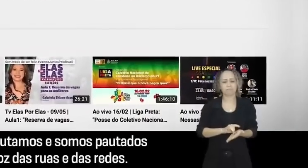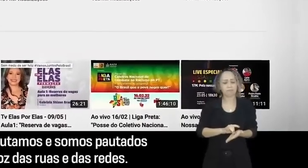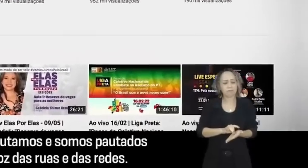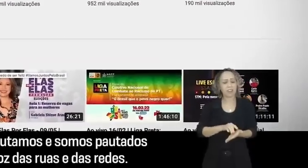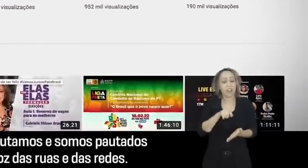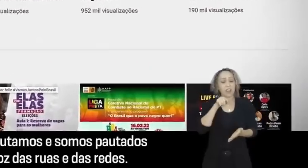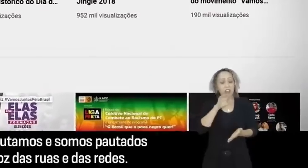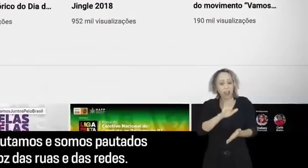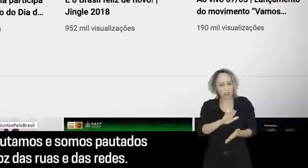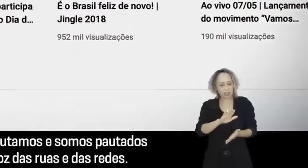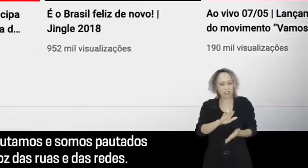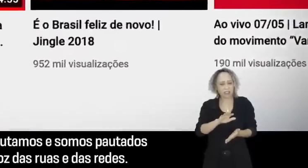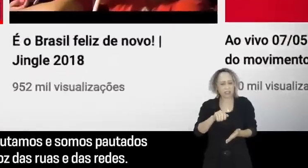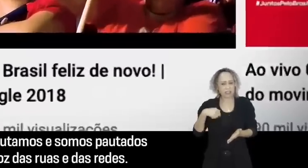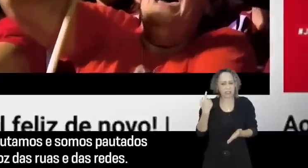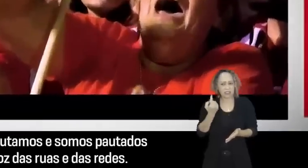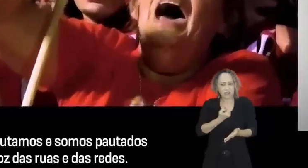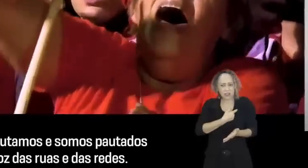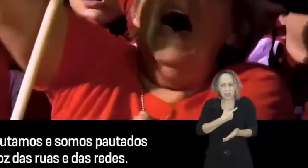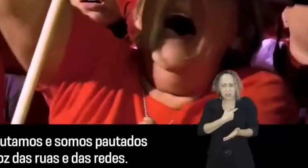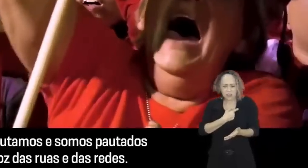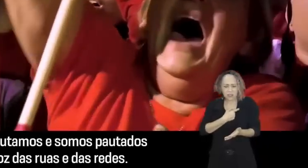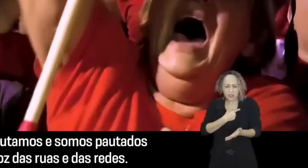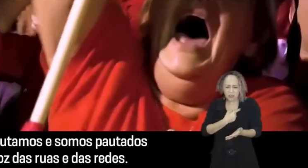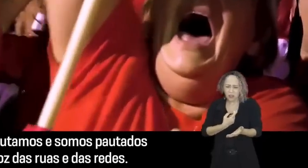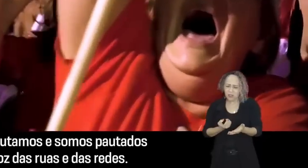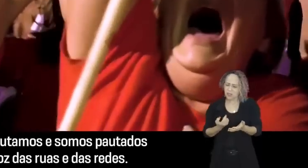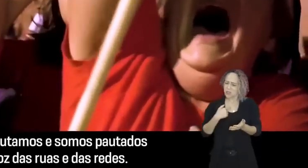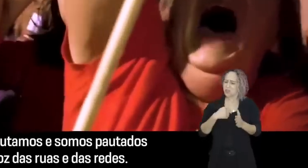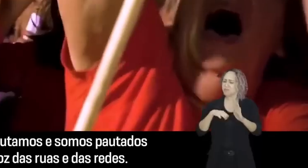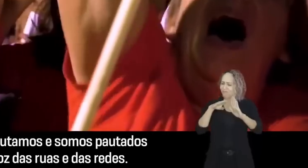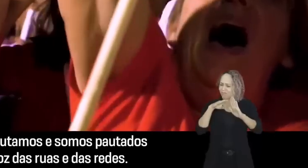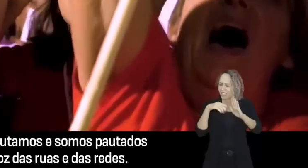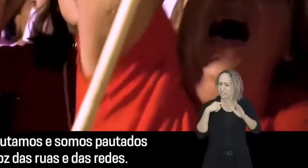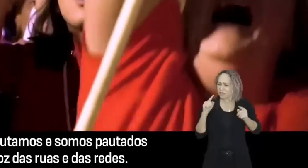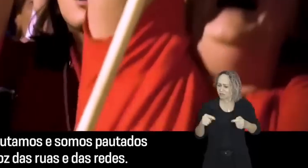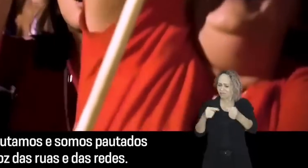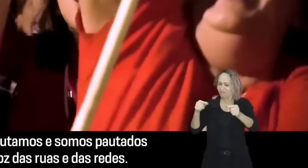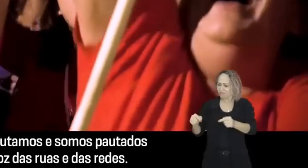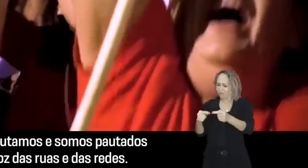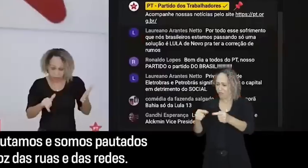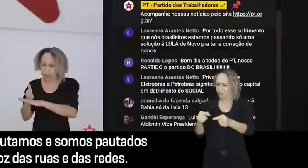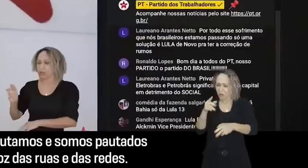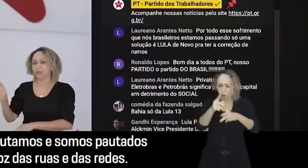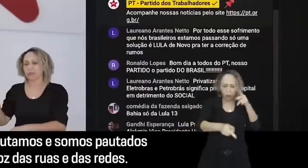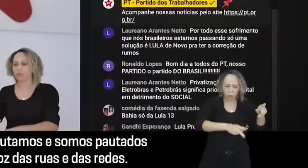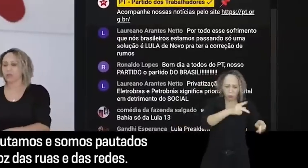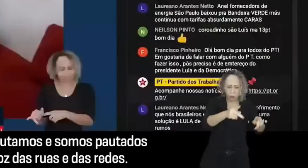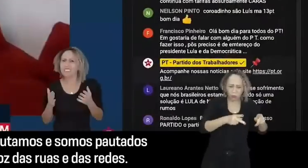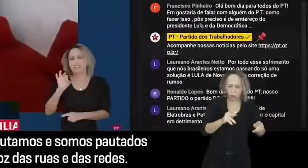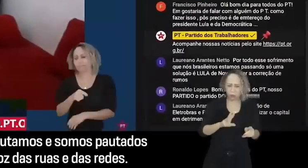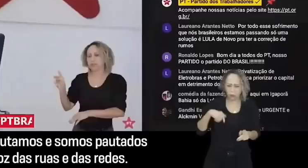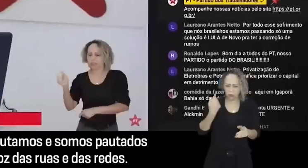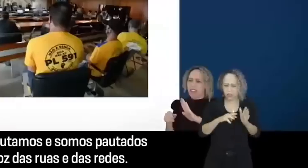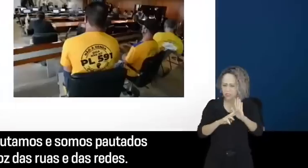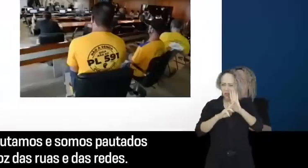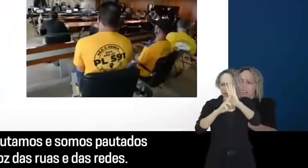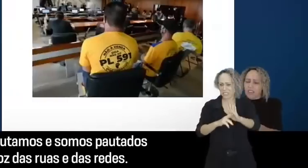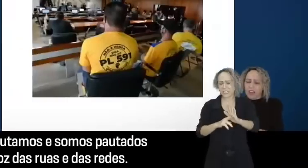Assim, pautamos e somos pautados pela voz das ruas e das redes.